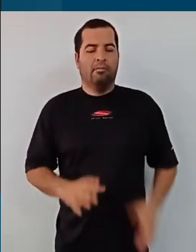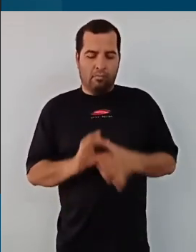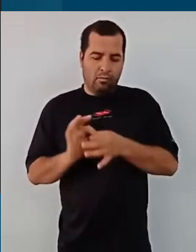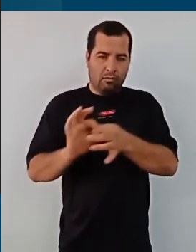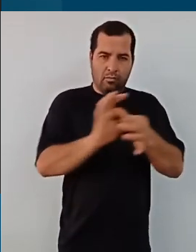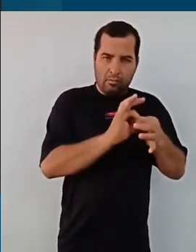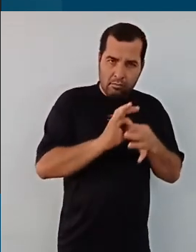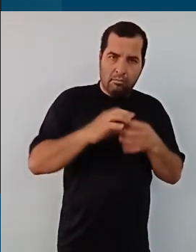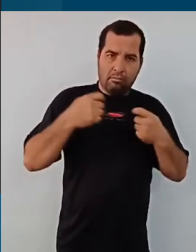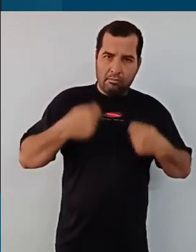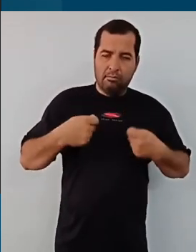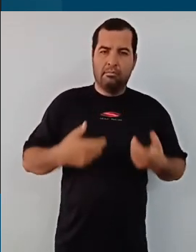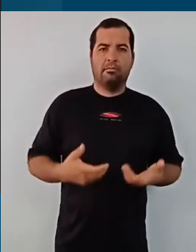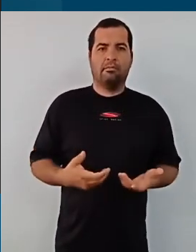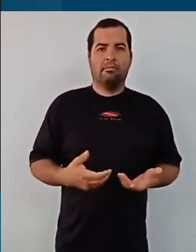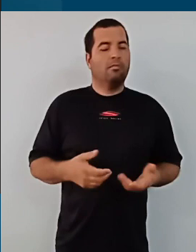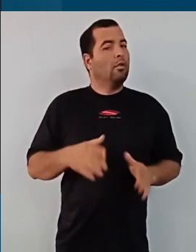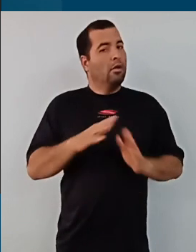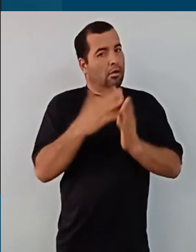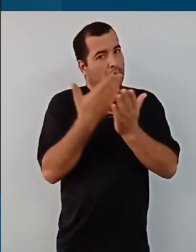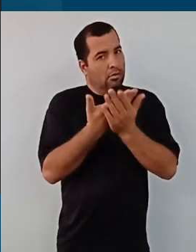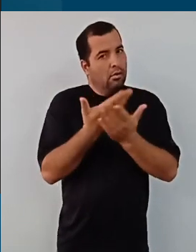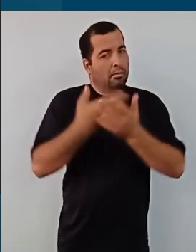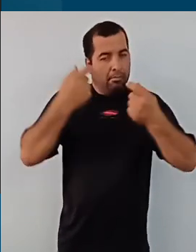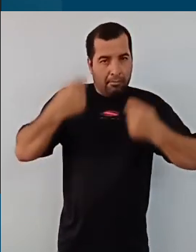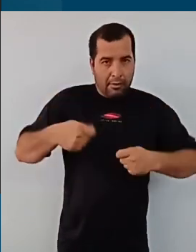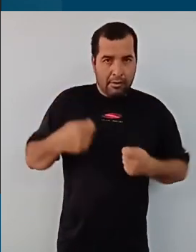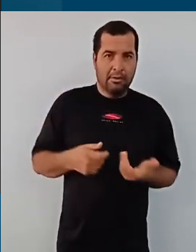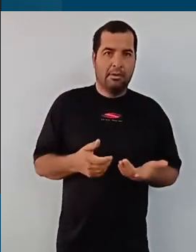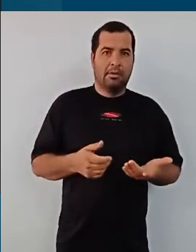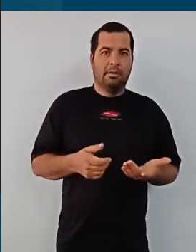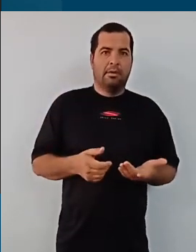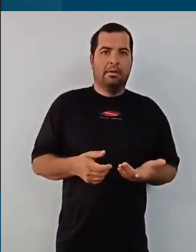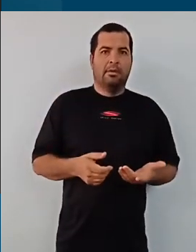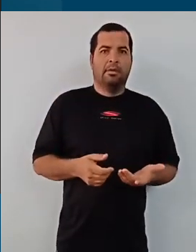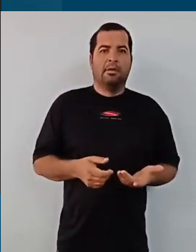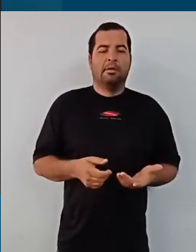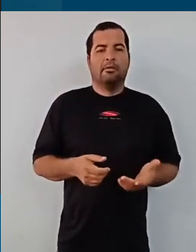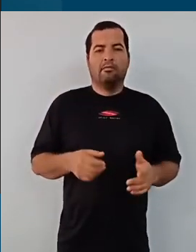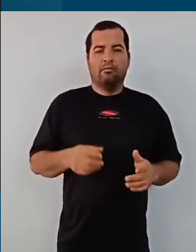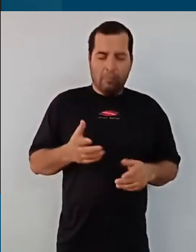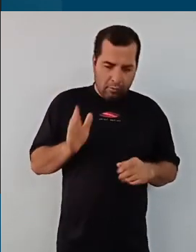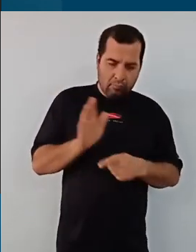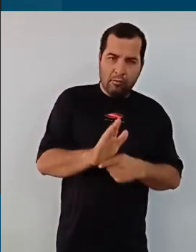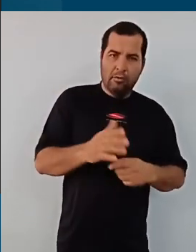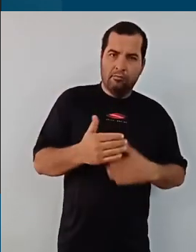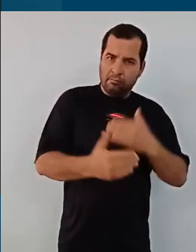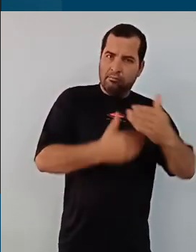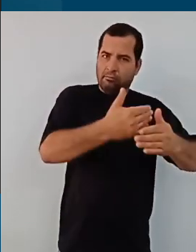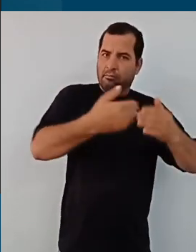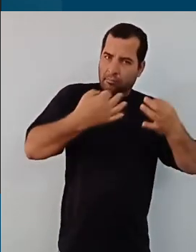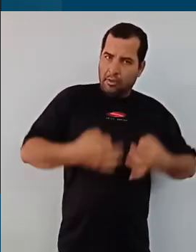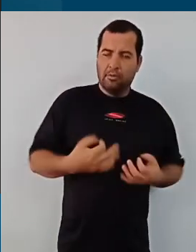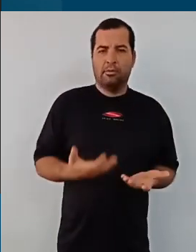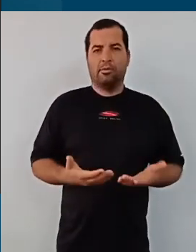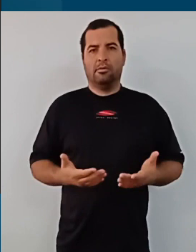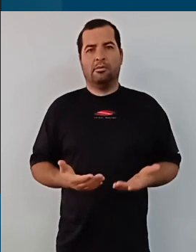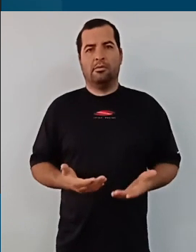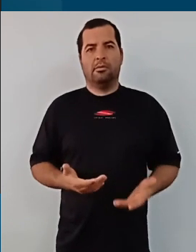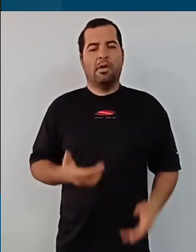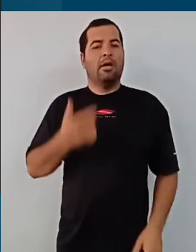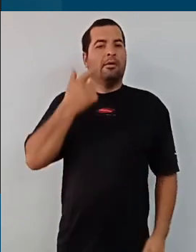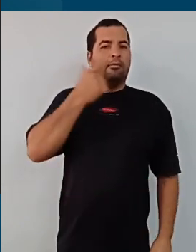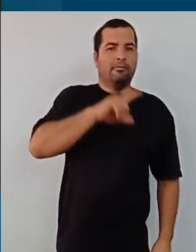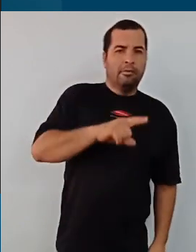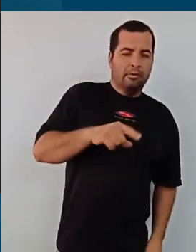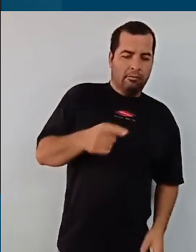A escola precisa intencionalmente cuidar desse envolvimento, e esse envolvimento se faz quando a gente tem